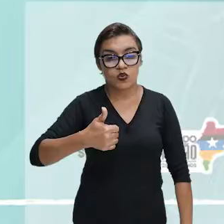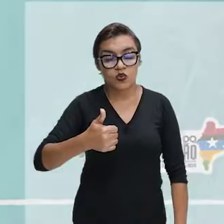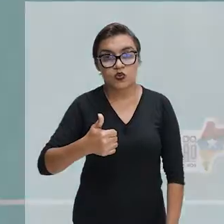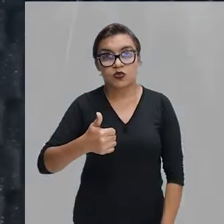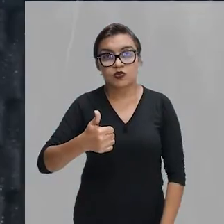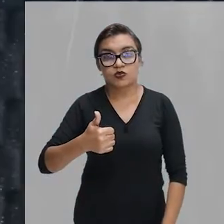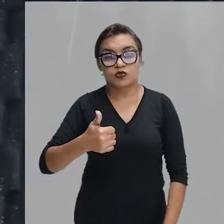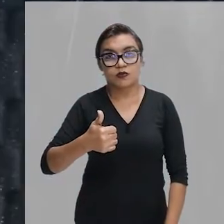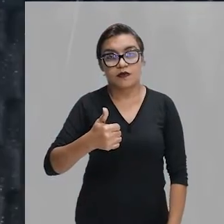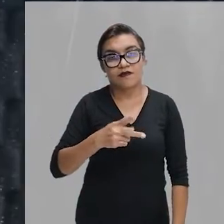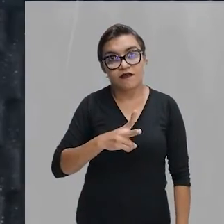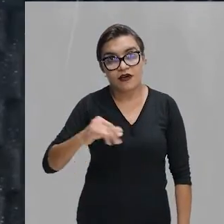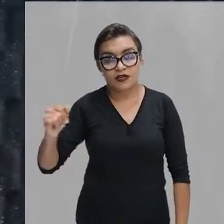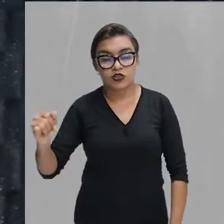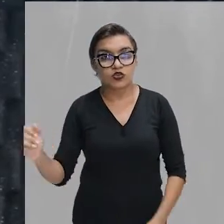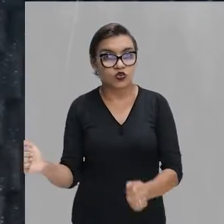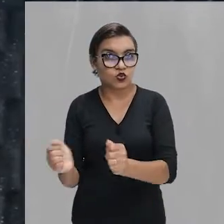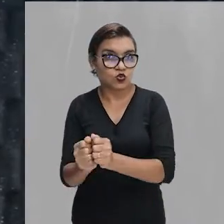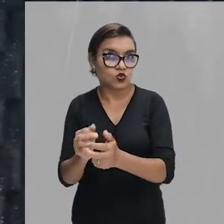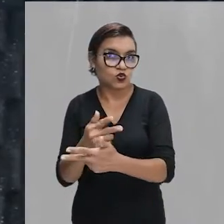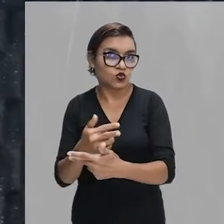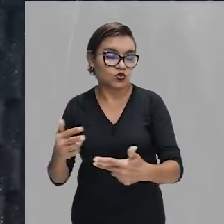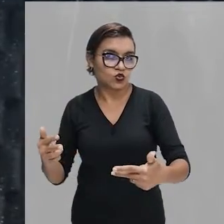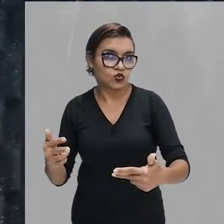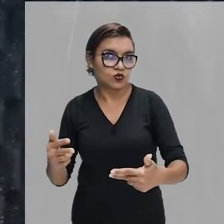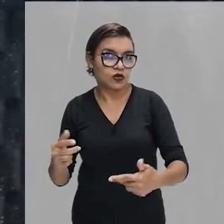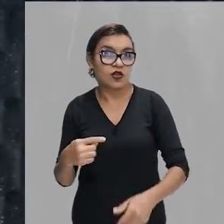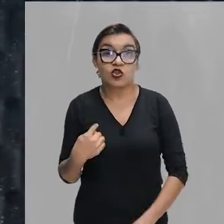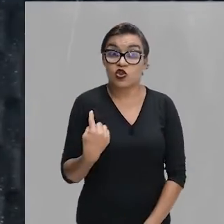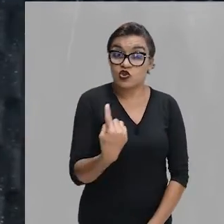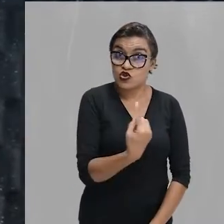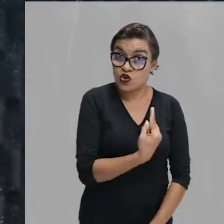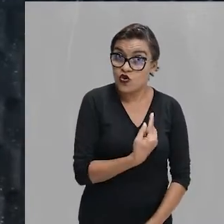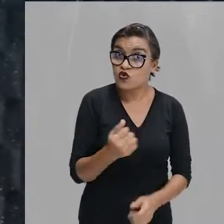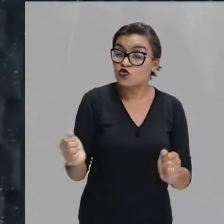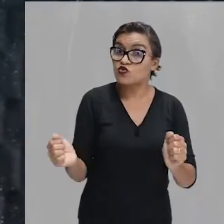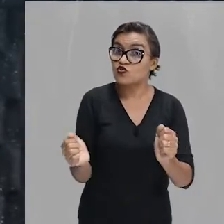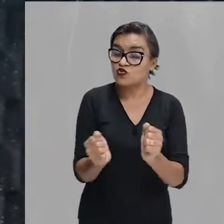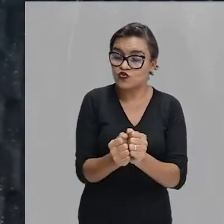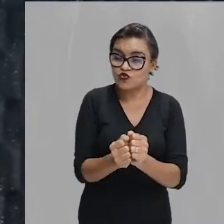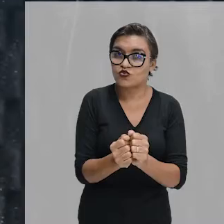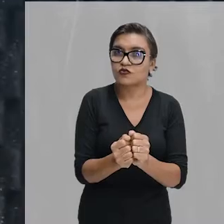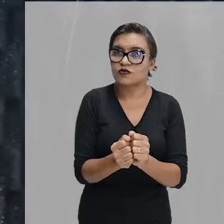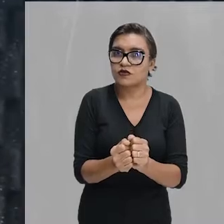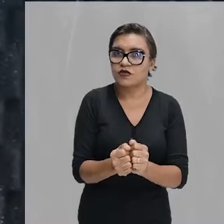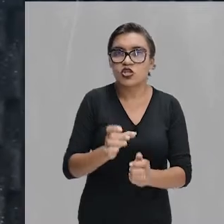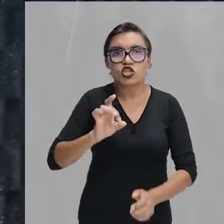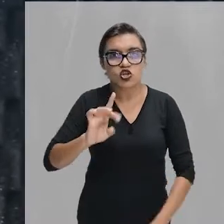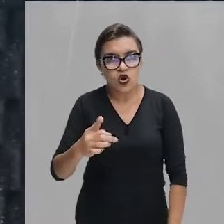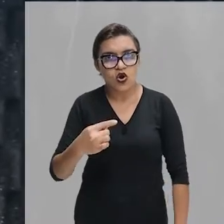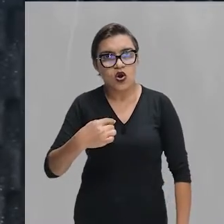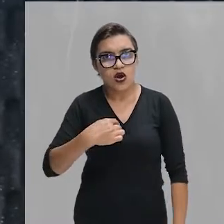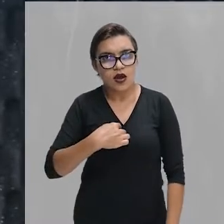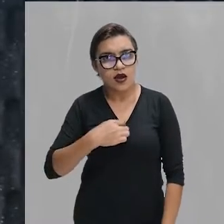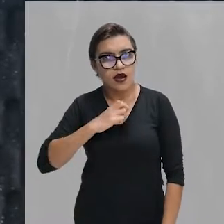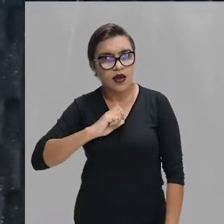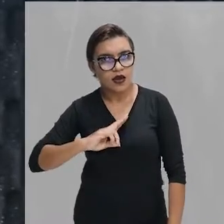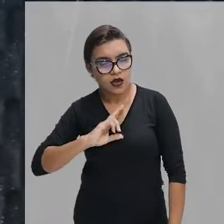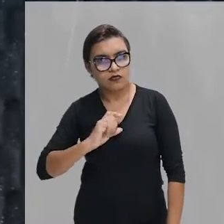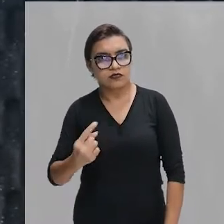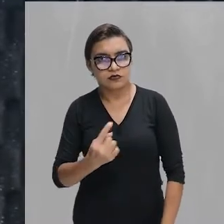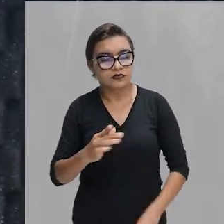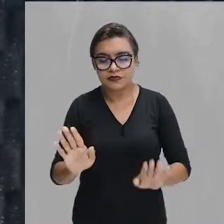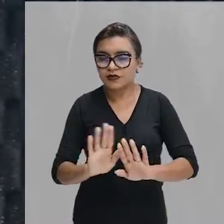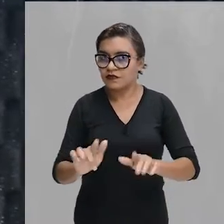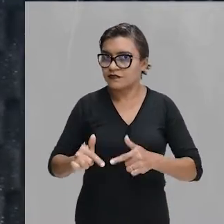sair juntos. Então, eu não fiz sozinho. Nós vamos fazer. Não fui eu que pratiquei e sofri a ação,